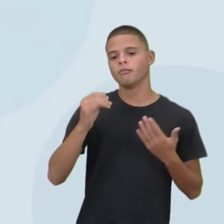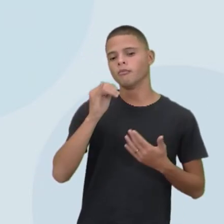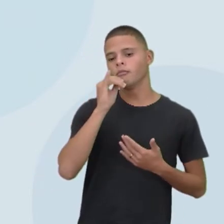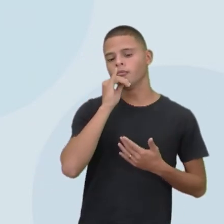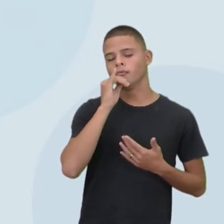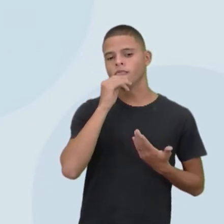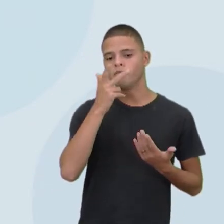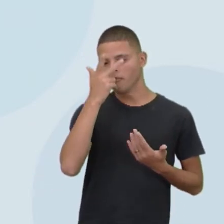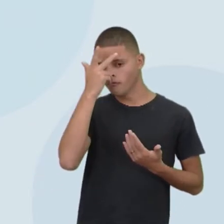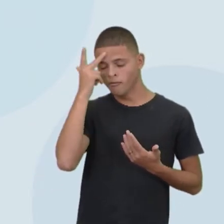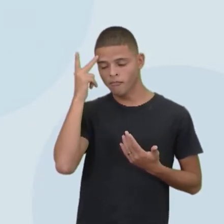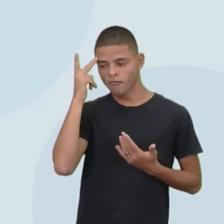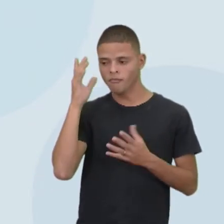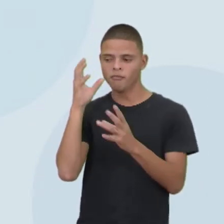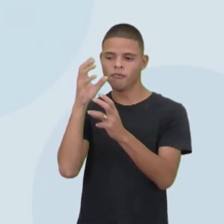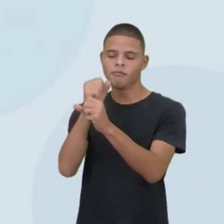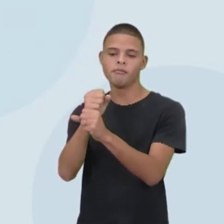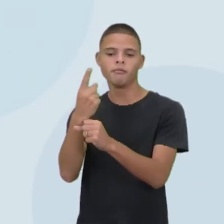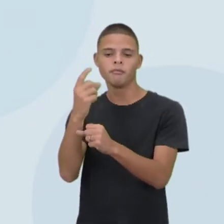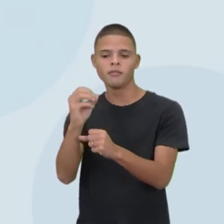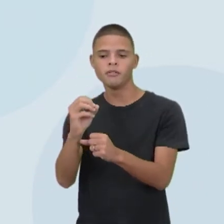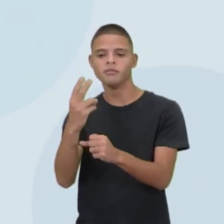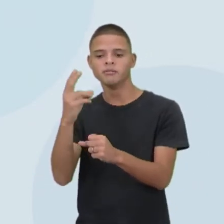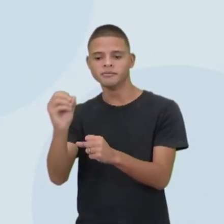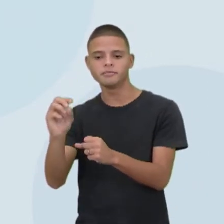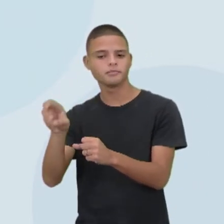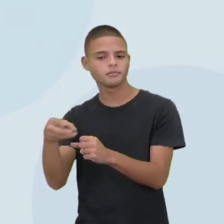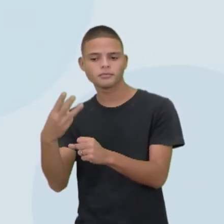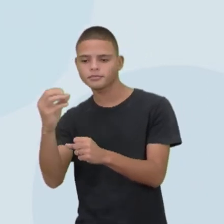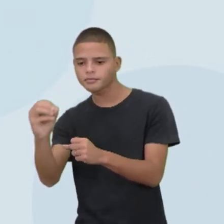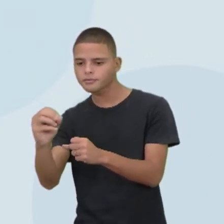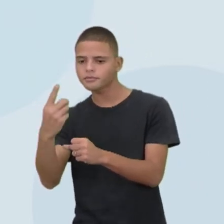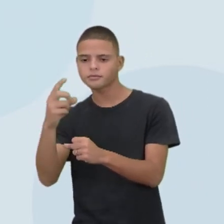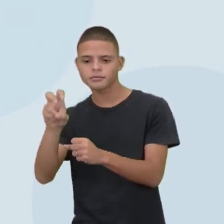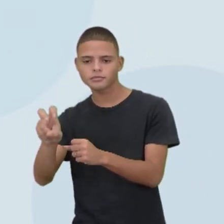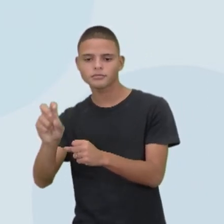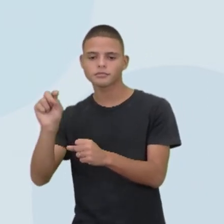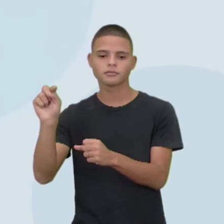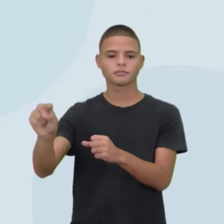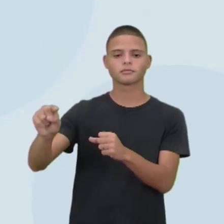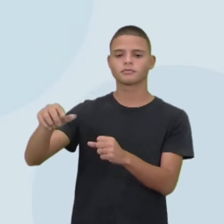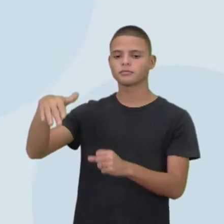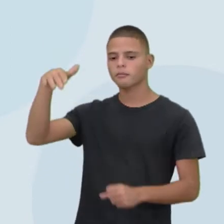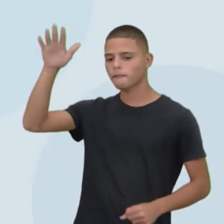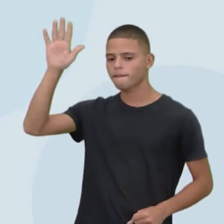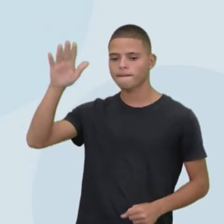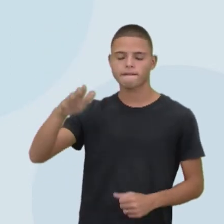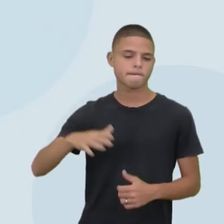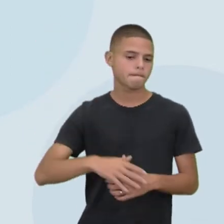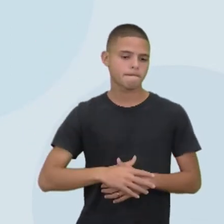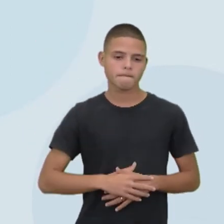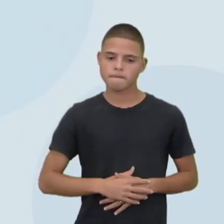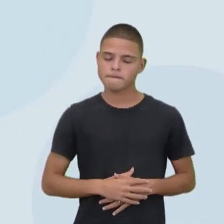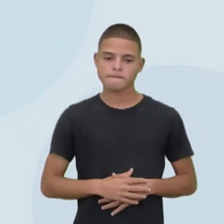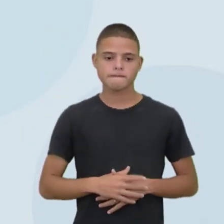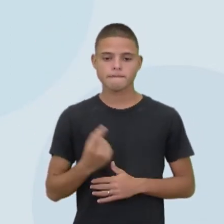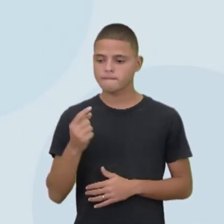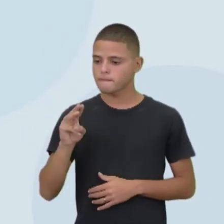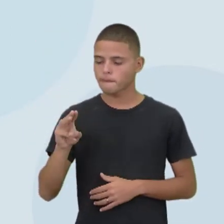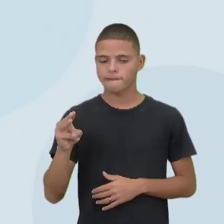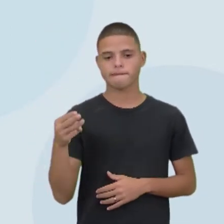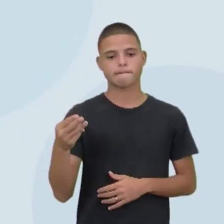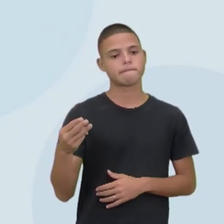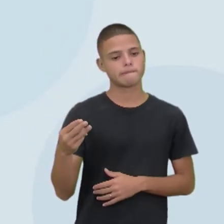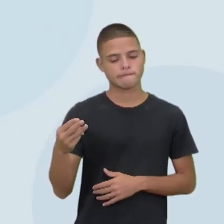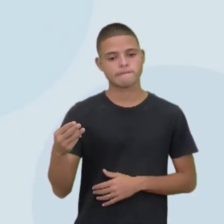Quantidade de pessoas, 10, 20, 30, 50, 15 mil, 20 mil, 30 mil, 1 milhão, mas o